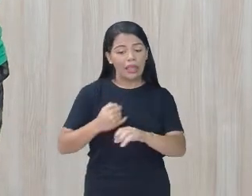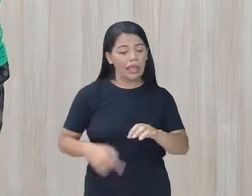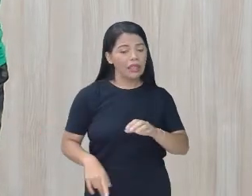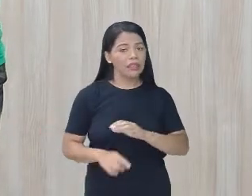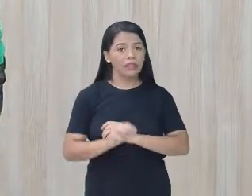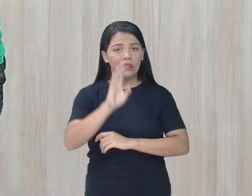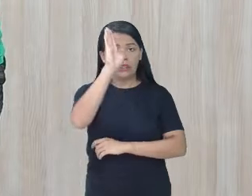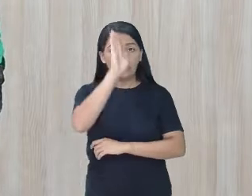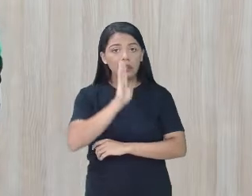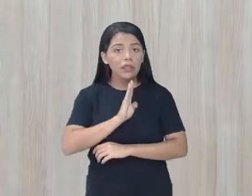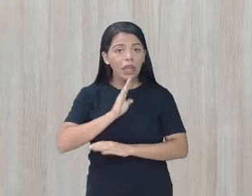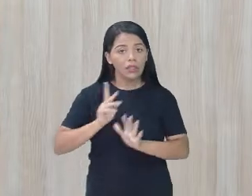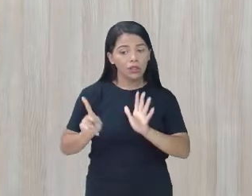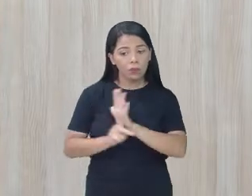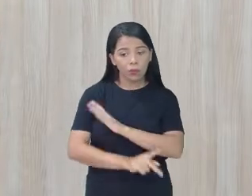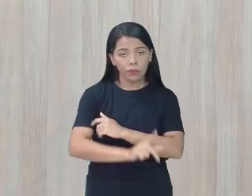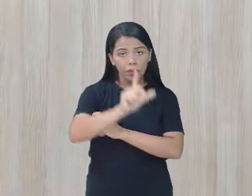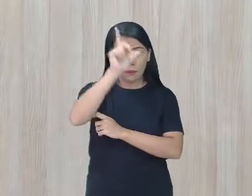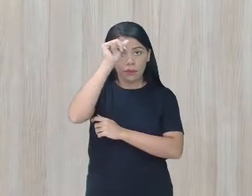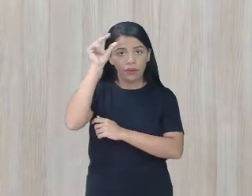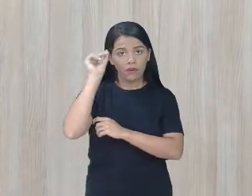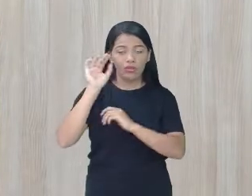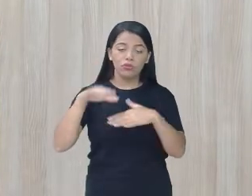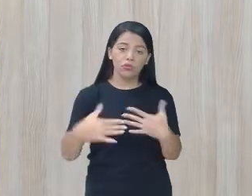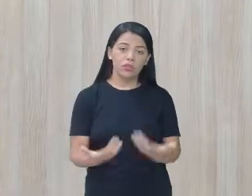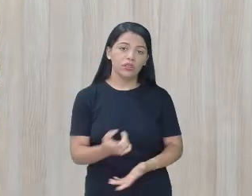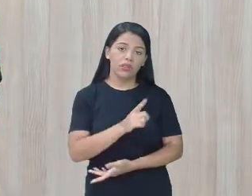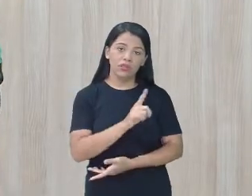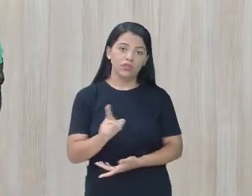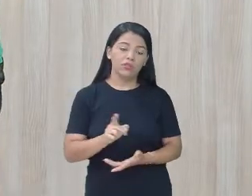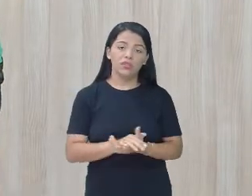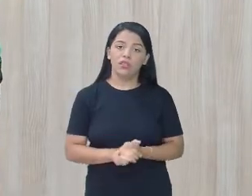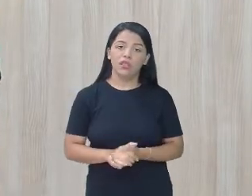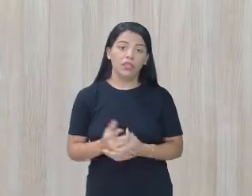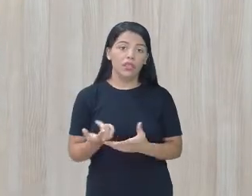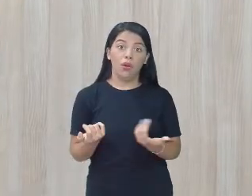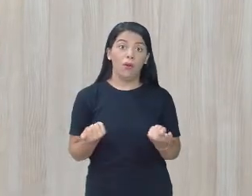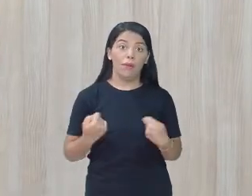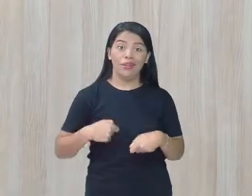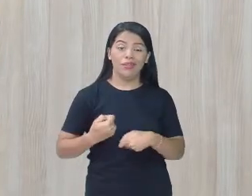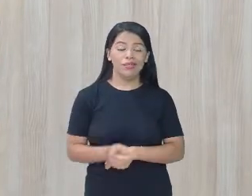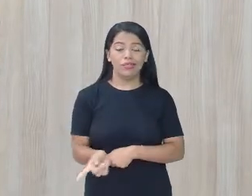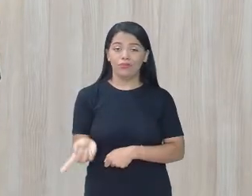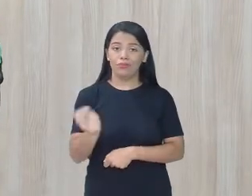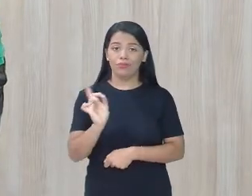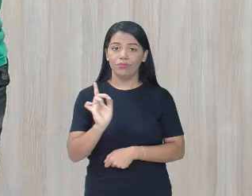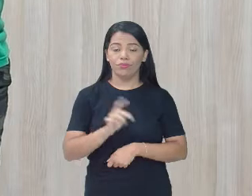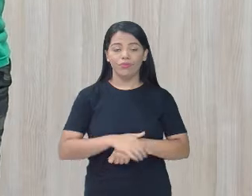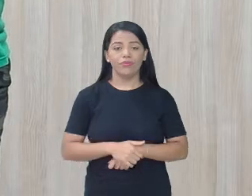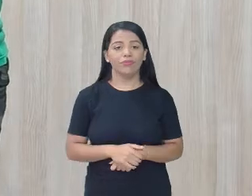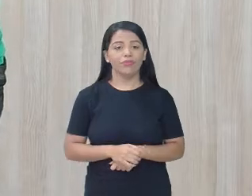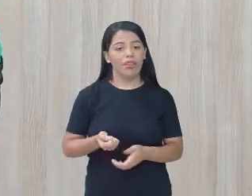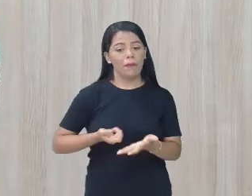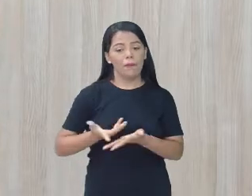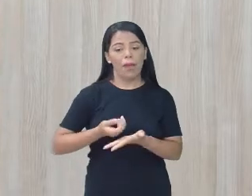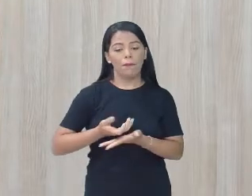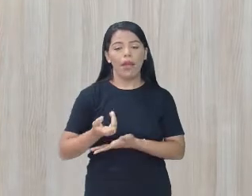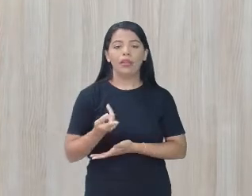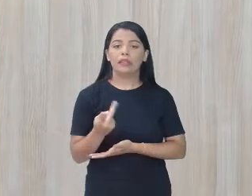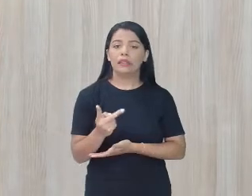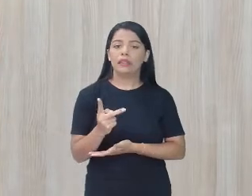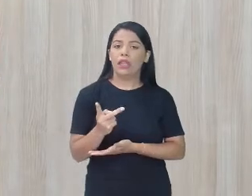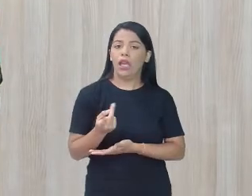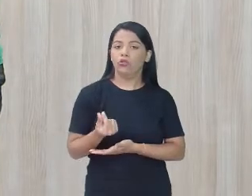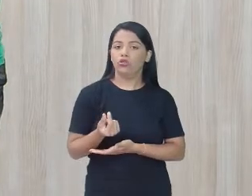financiada aí pela prefeitura, né. Você não vai poder, você não vai precisar gastar do seu plano